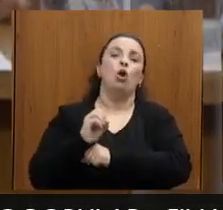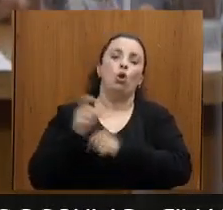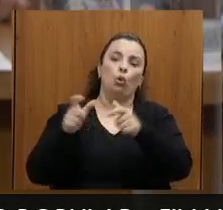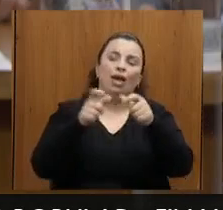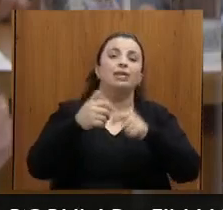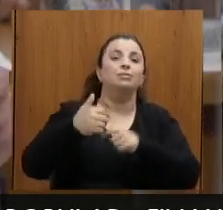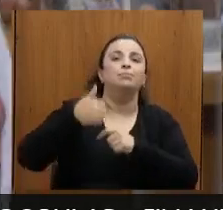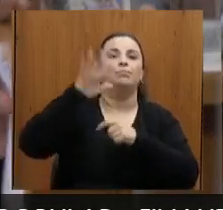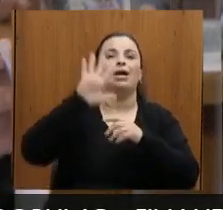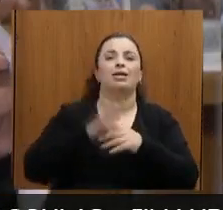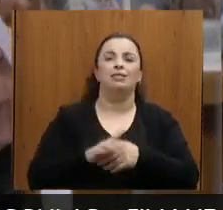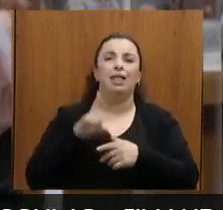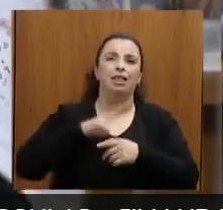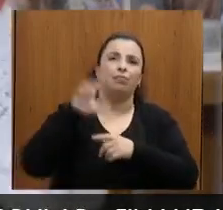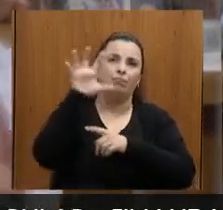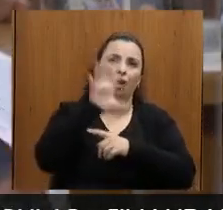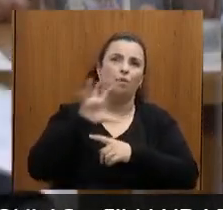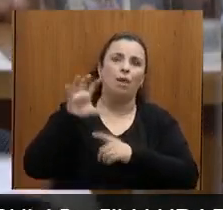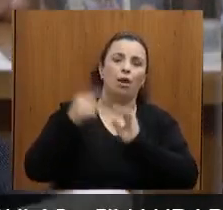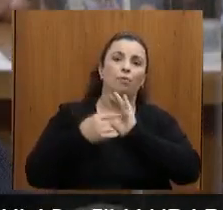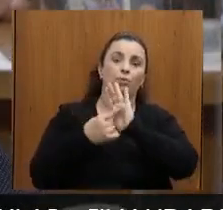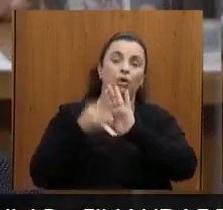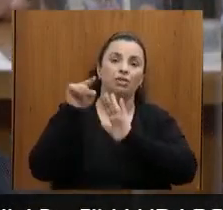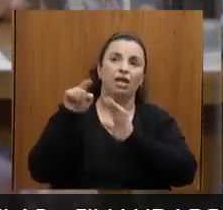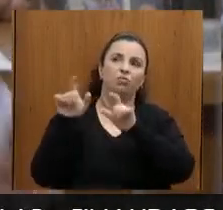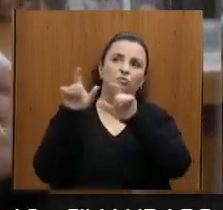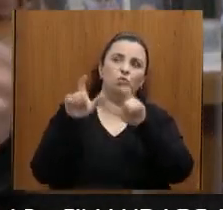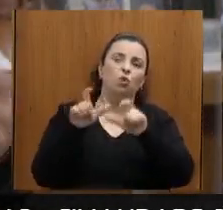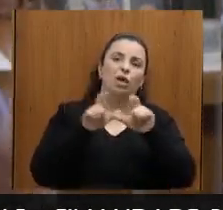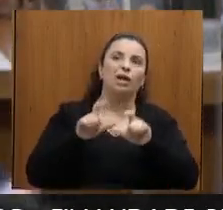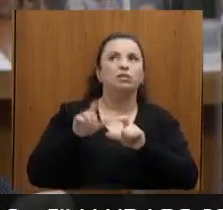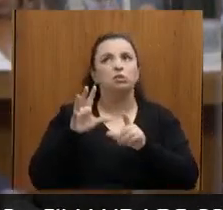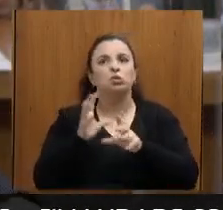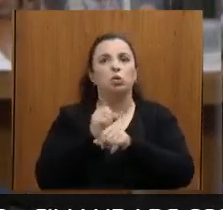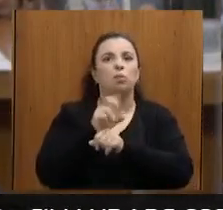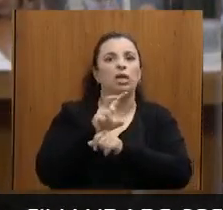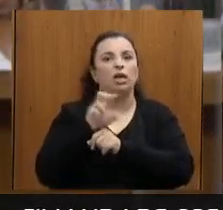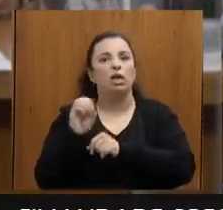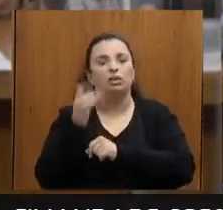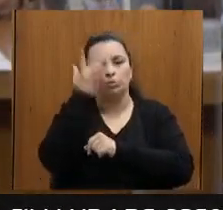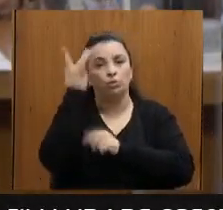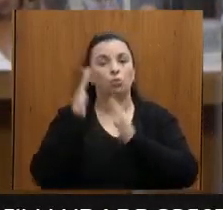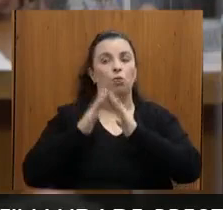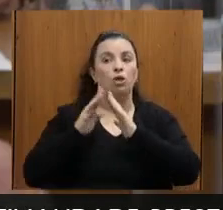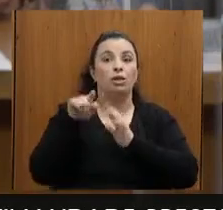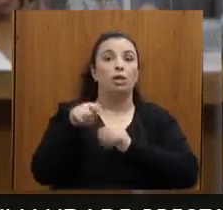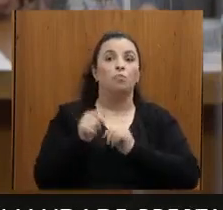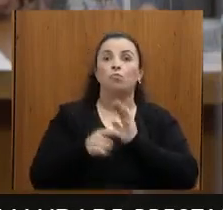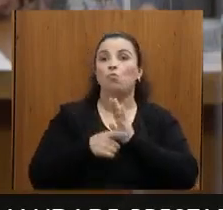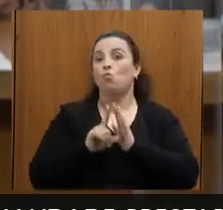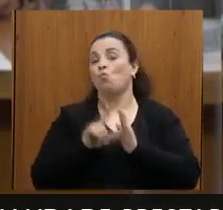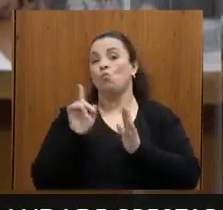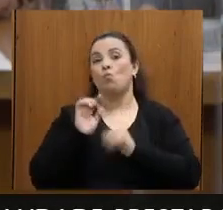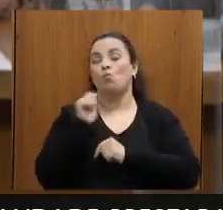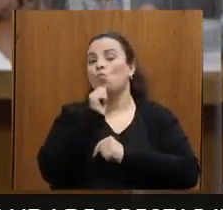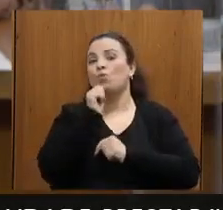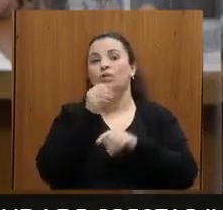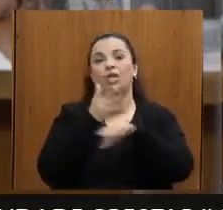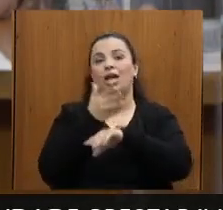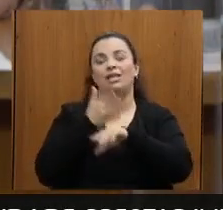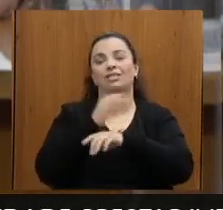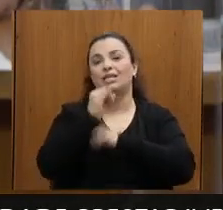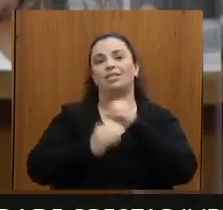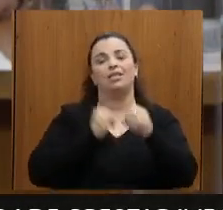então são localidades com pelo menos 500 habitantes, em municípios que não tinham, em localidades que não tinham esse acesso à